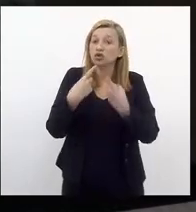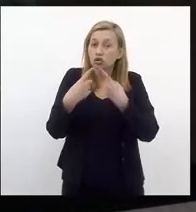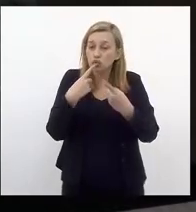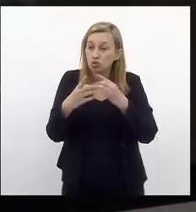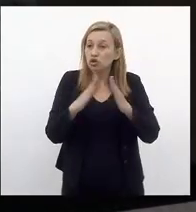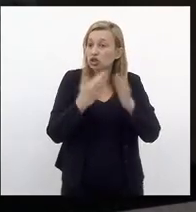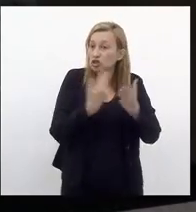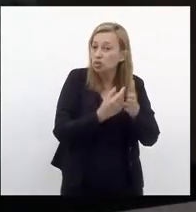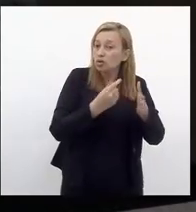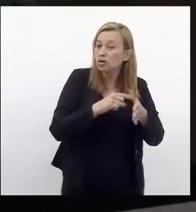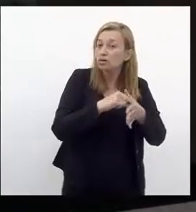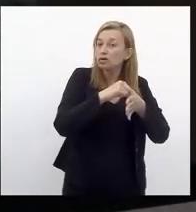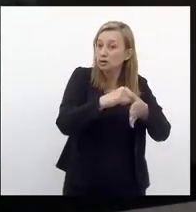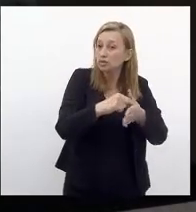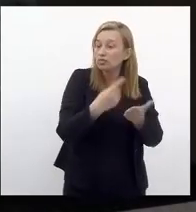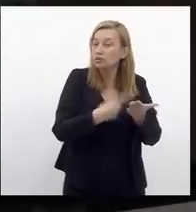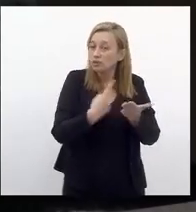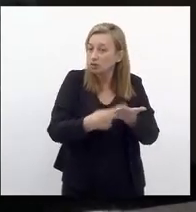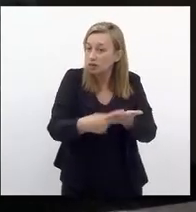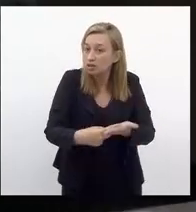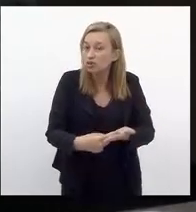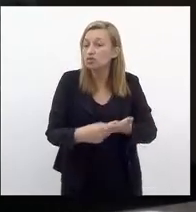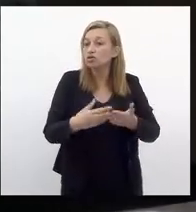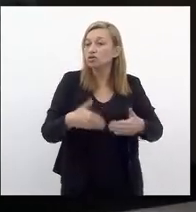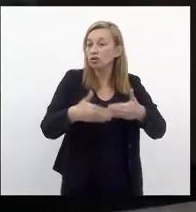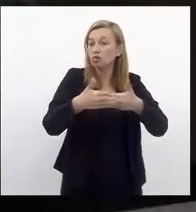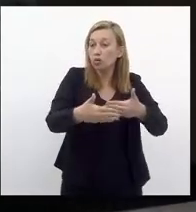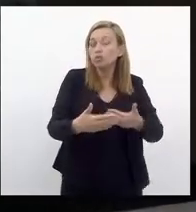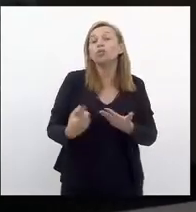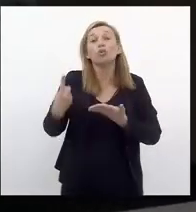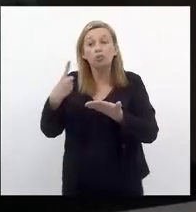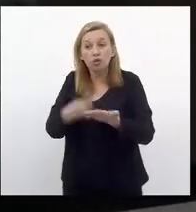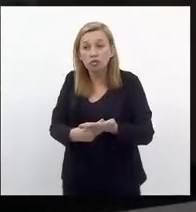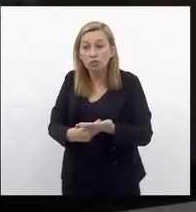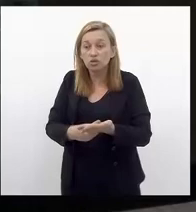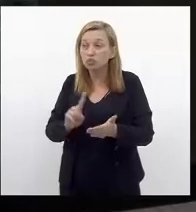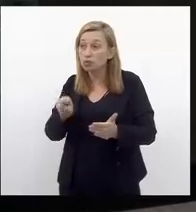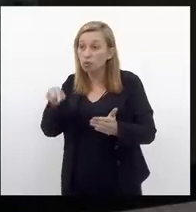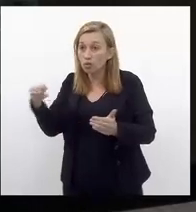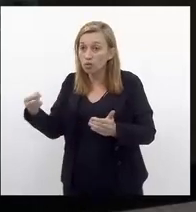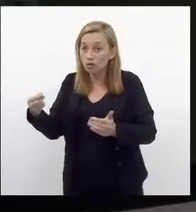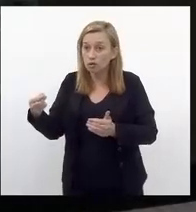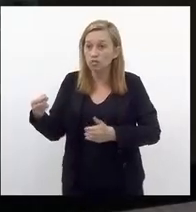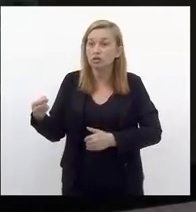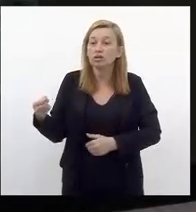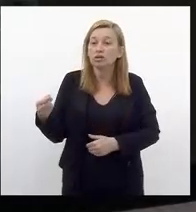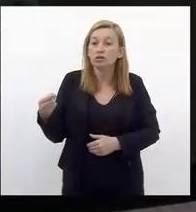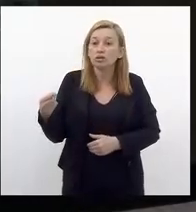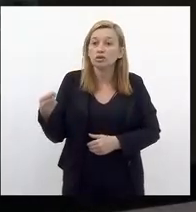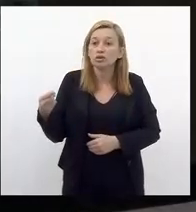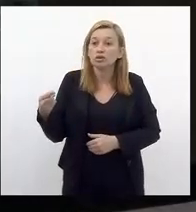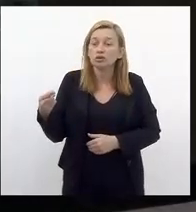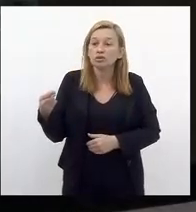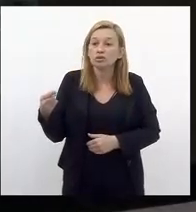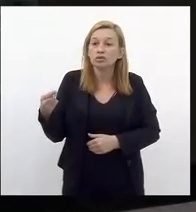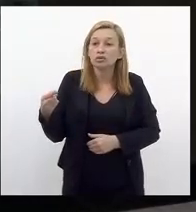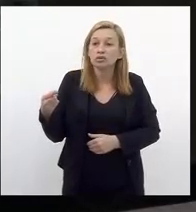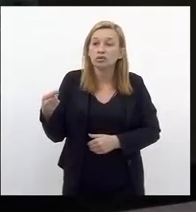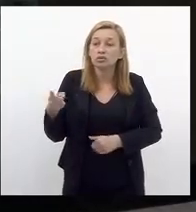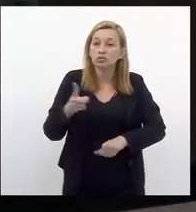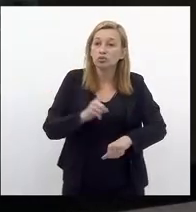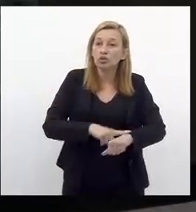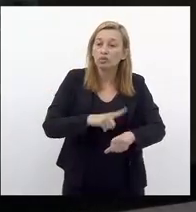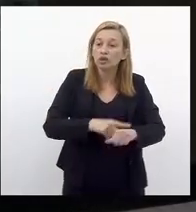colégio conseguiu avançar de acordo inclusive o compromisso de no próximo né próximo círculo